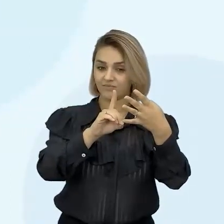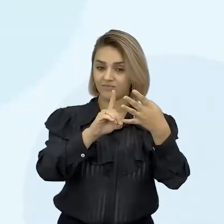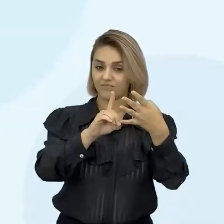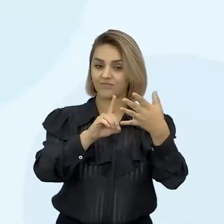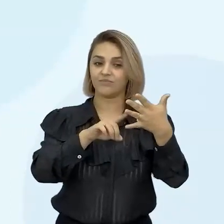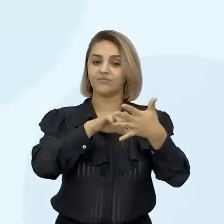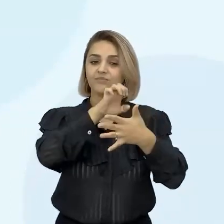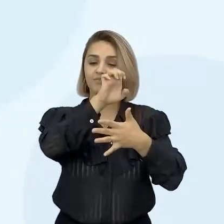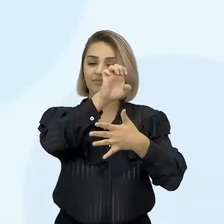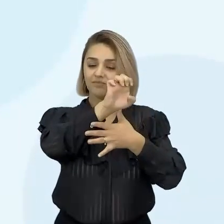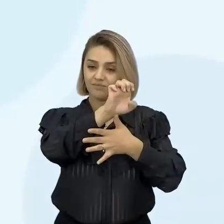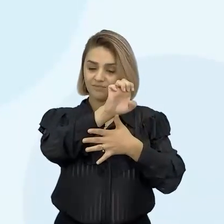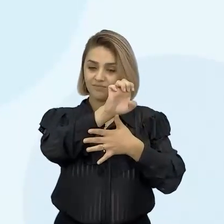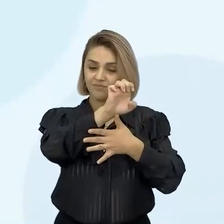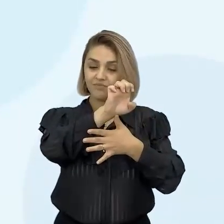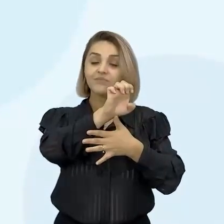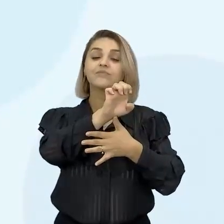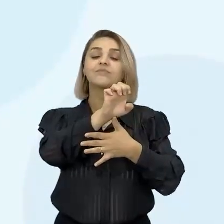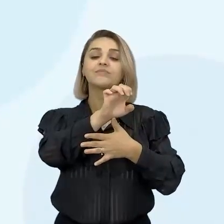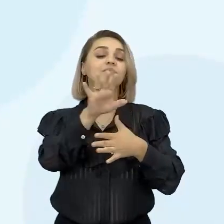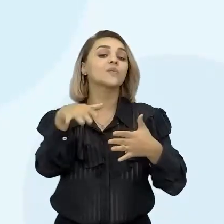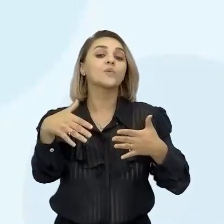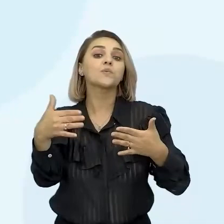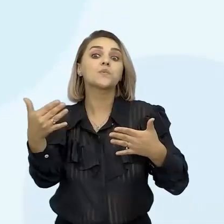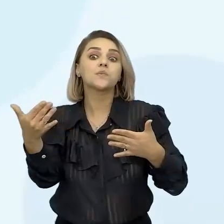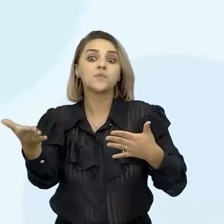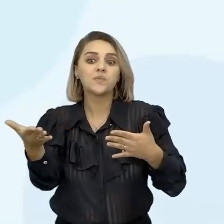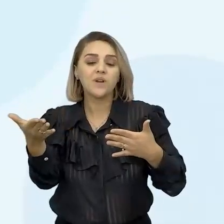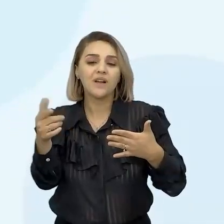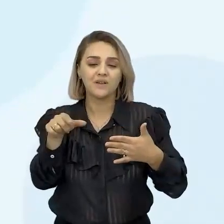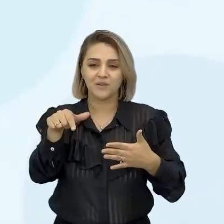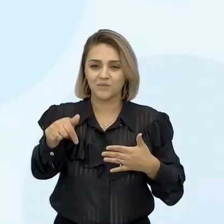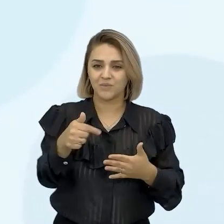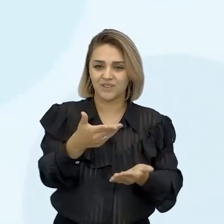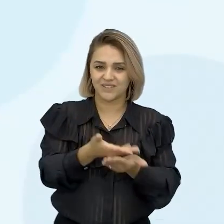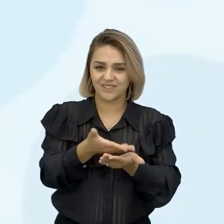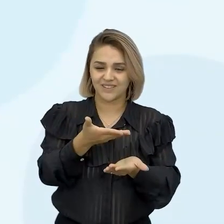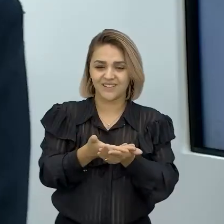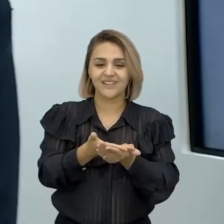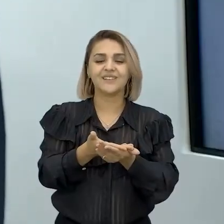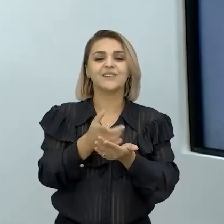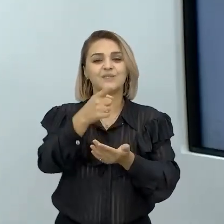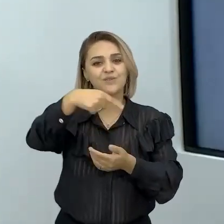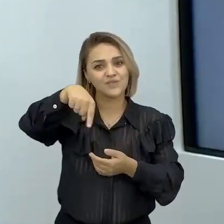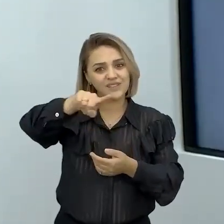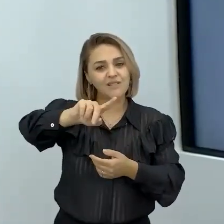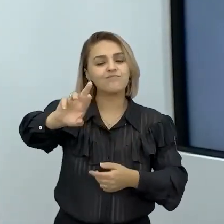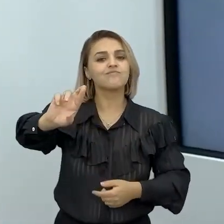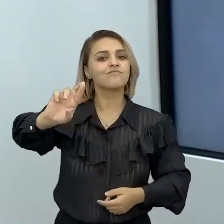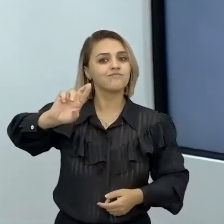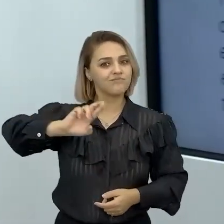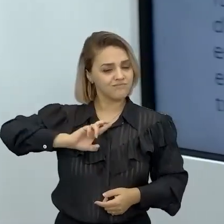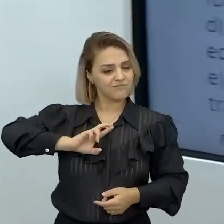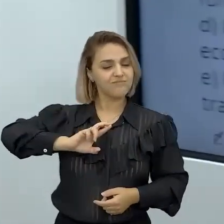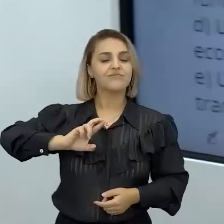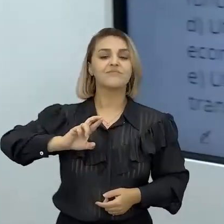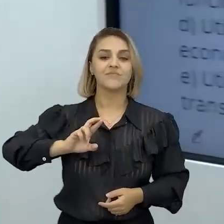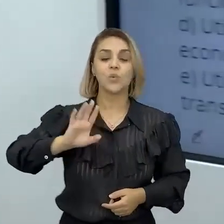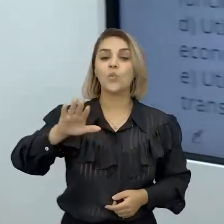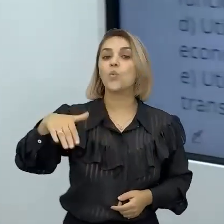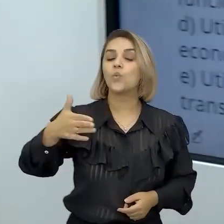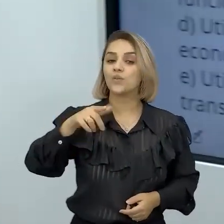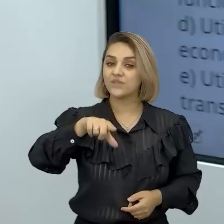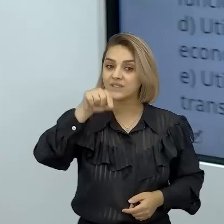Alternativa de e quero saber e na próxima aula a gente conversa qual você escolheu vai